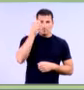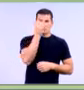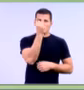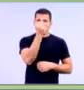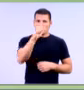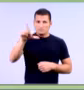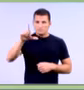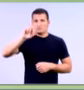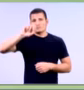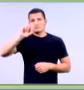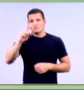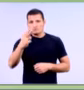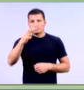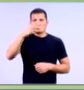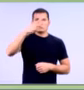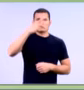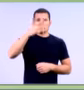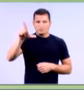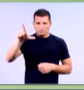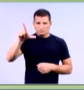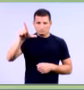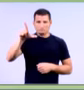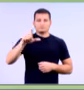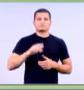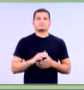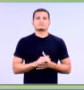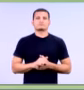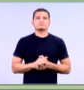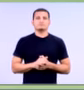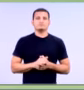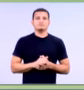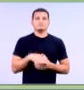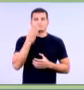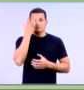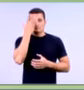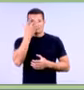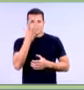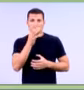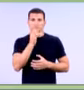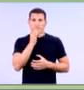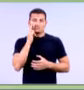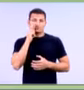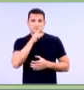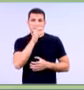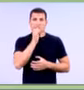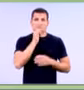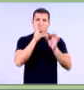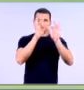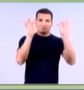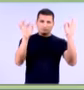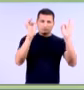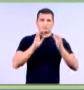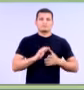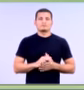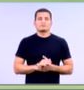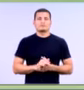singular ou do plural. Fica mais fácil quando a gente vai observar os exemplos.